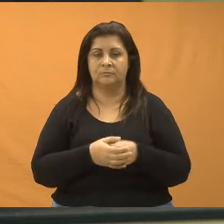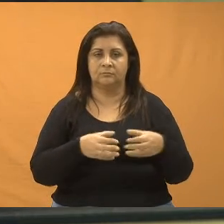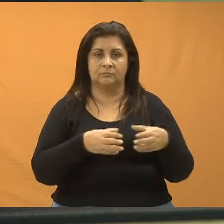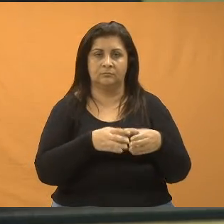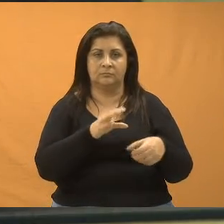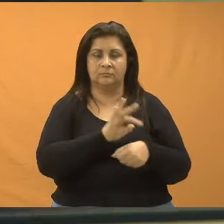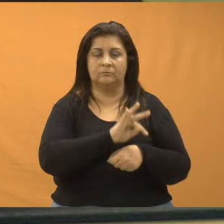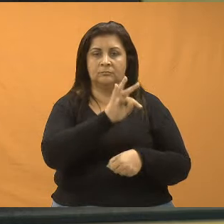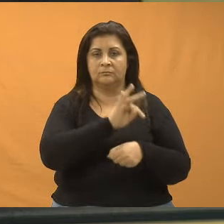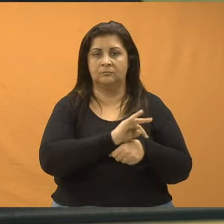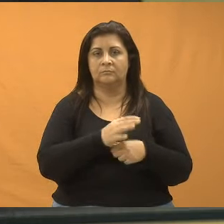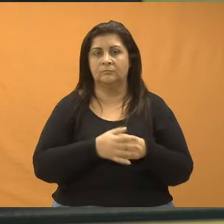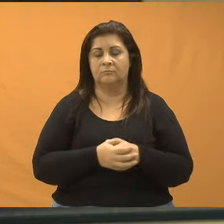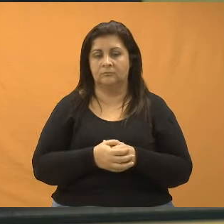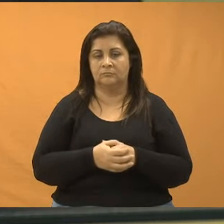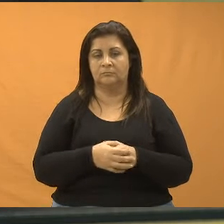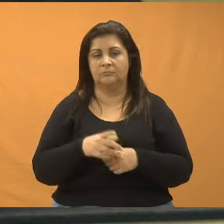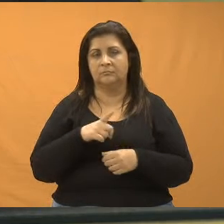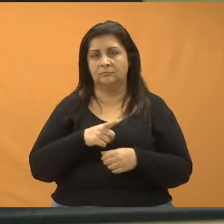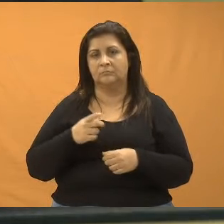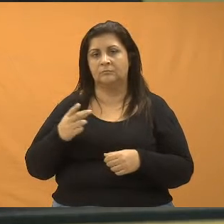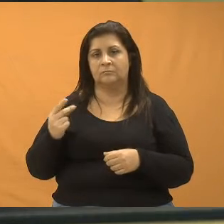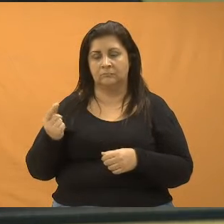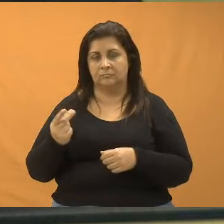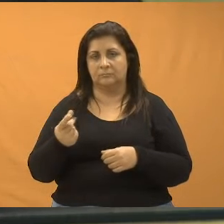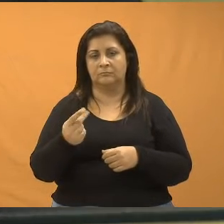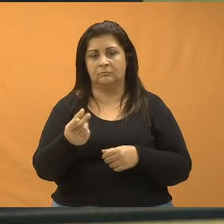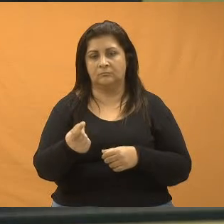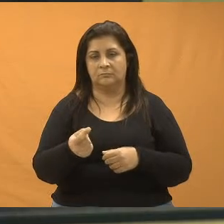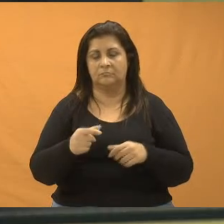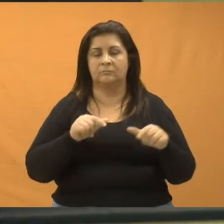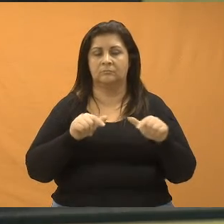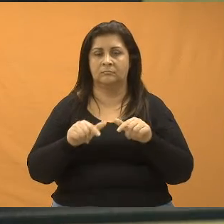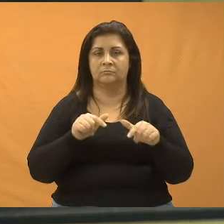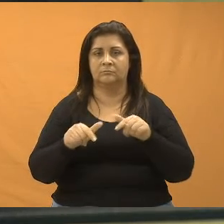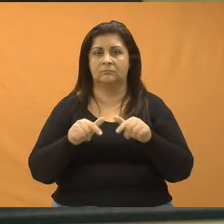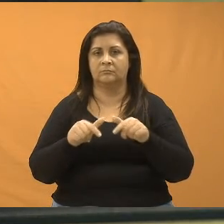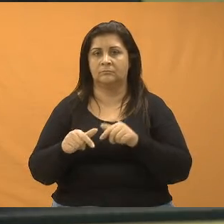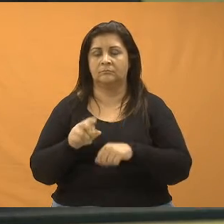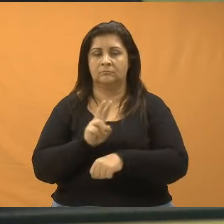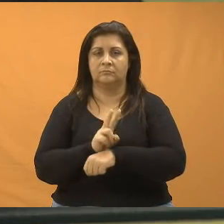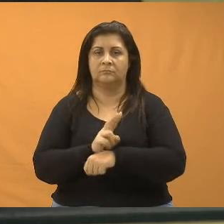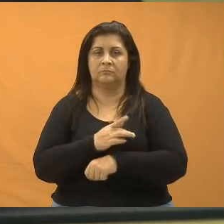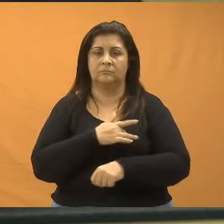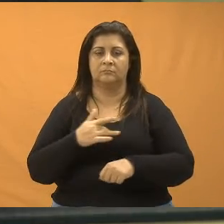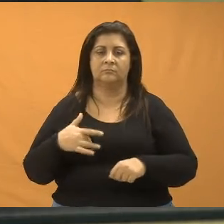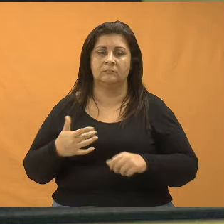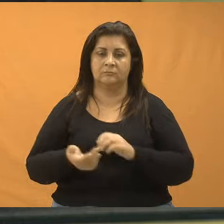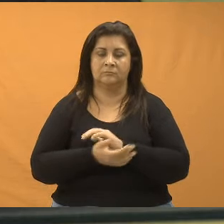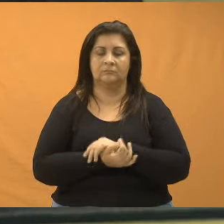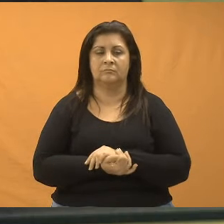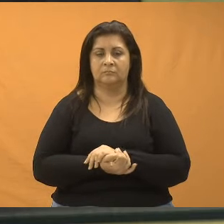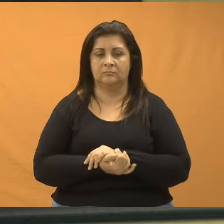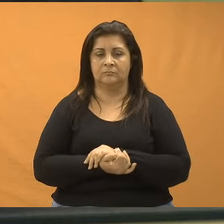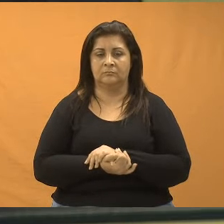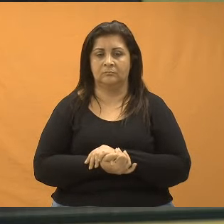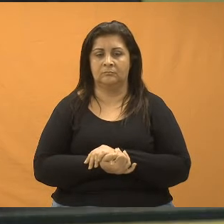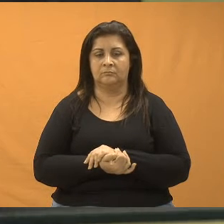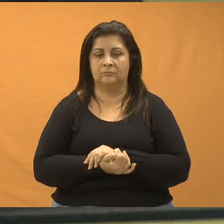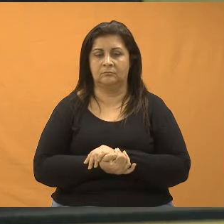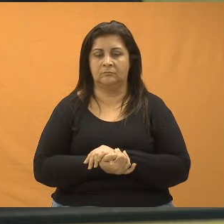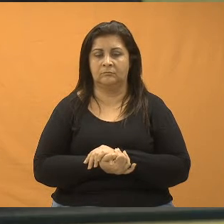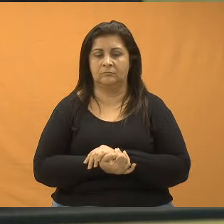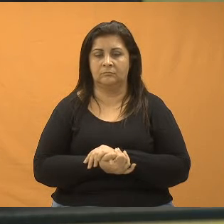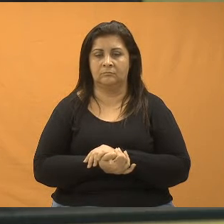Santa Casa, que teve todo esse tempo, que há décadas, está lá trabalhando e fazendo saúde pública no município. Então, em nenhum momento,